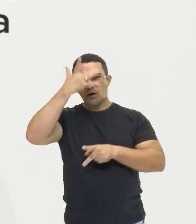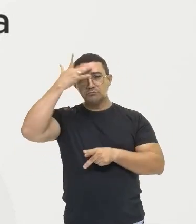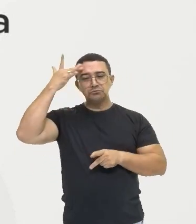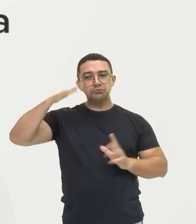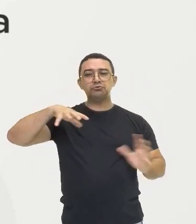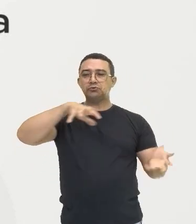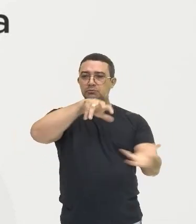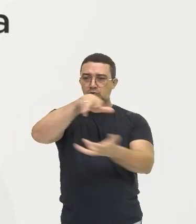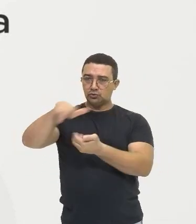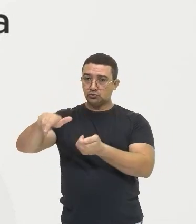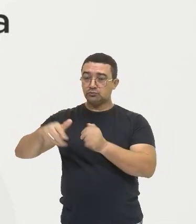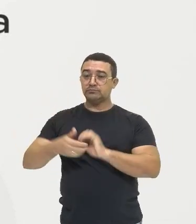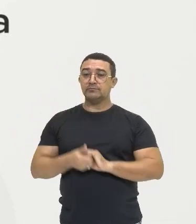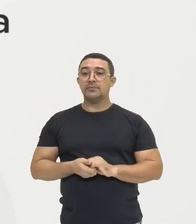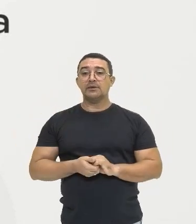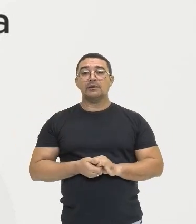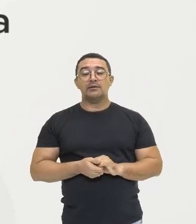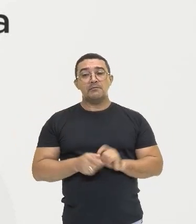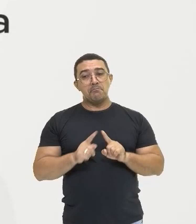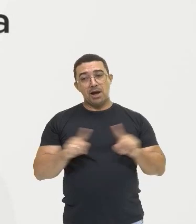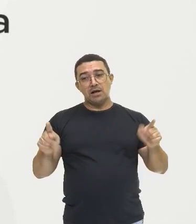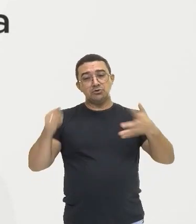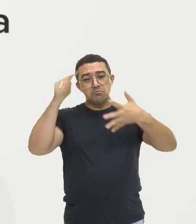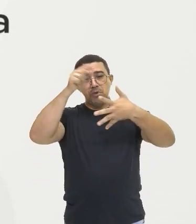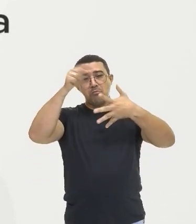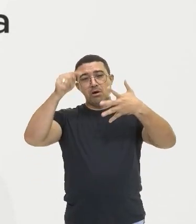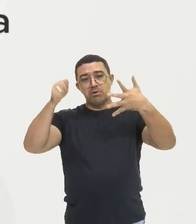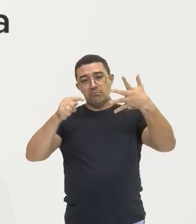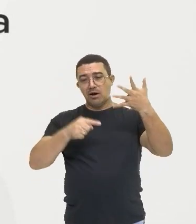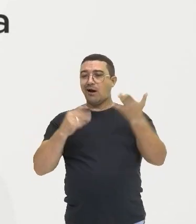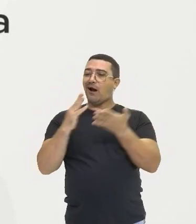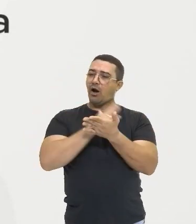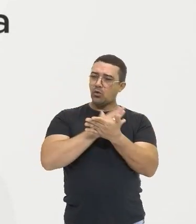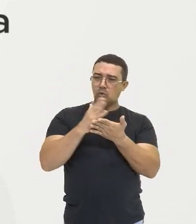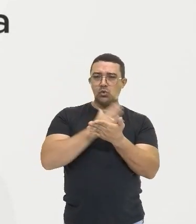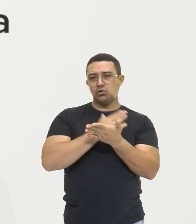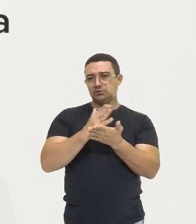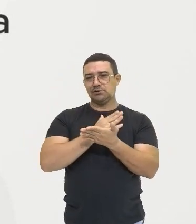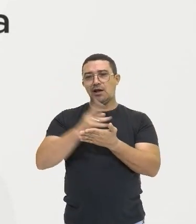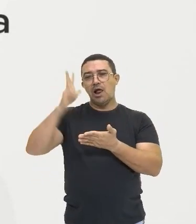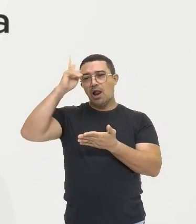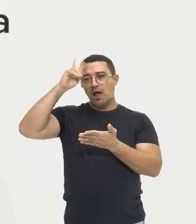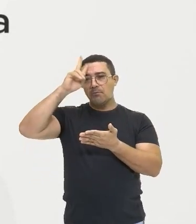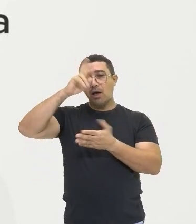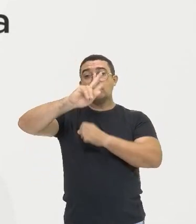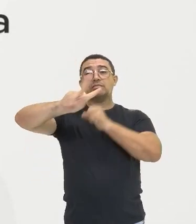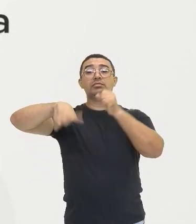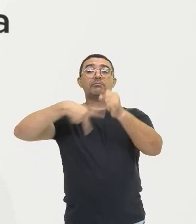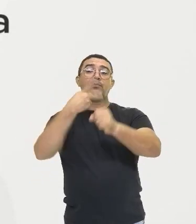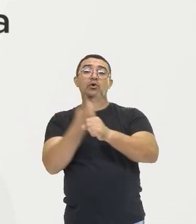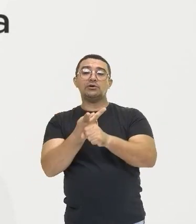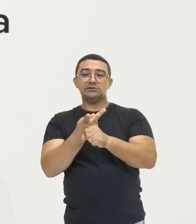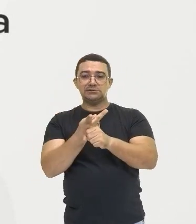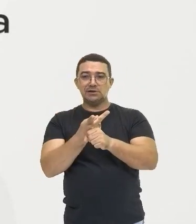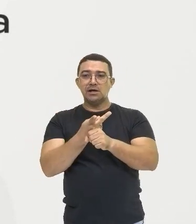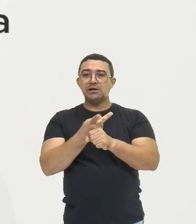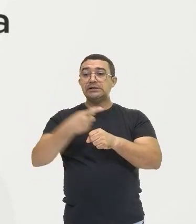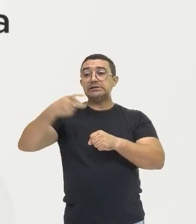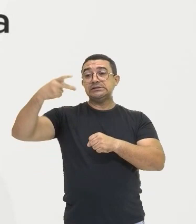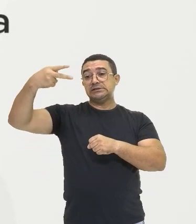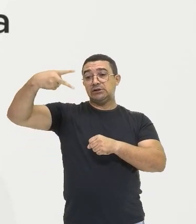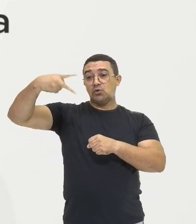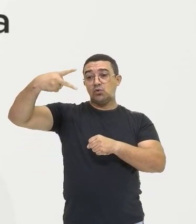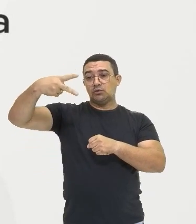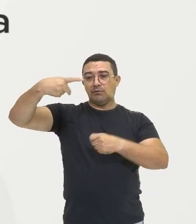mundial. Mas eu vou ressaltar aqui, vou fazer um recorte, tá bom? Utilizando o pós-Segunda Guerra Mundial, quando nós